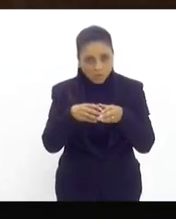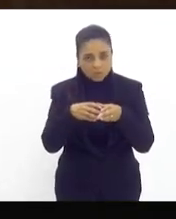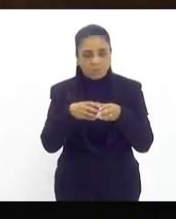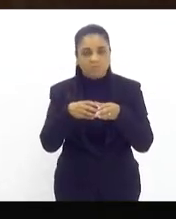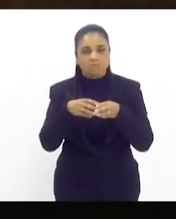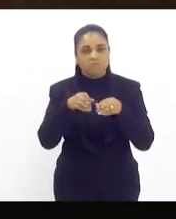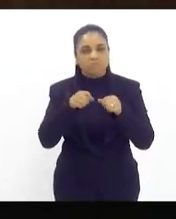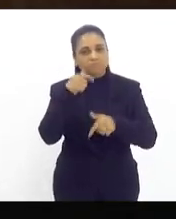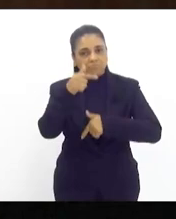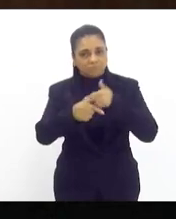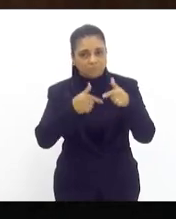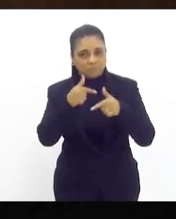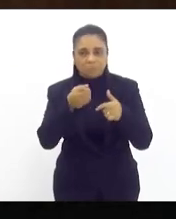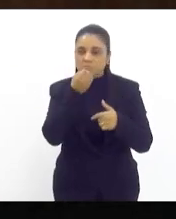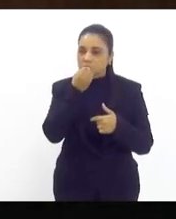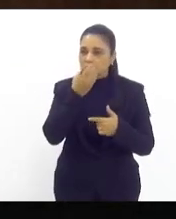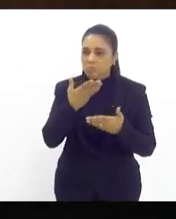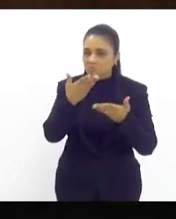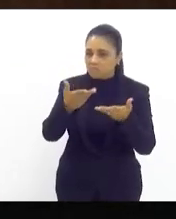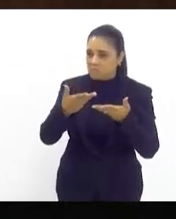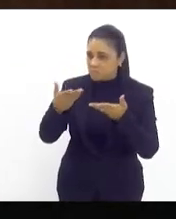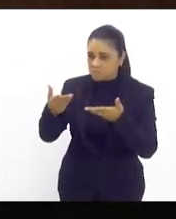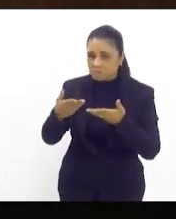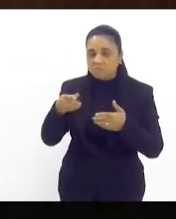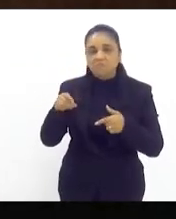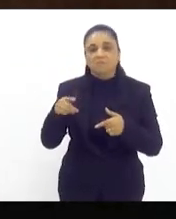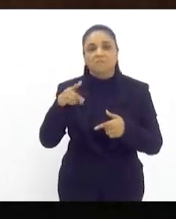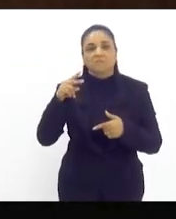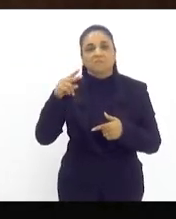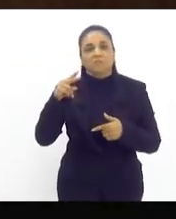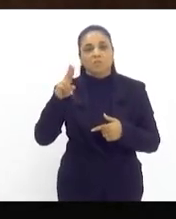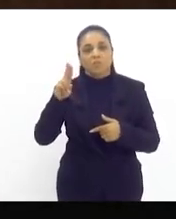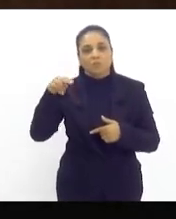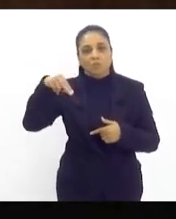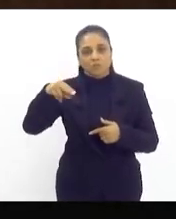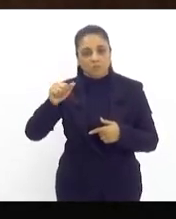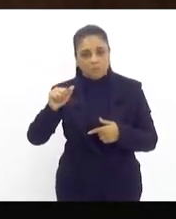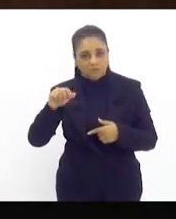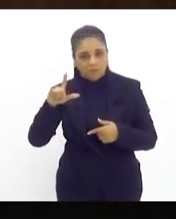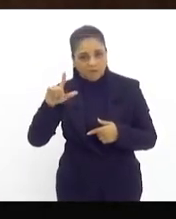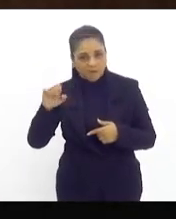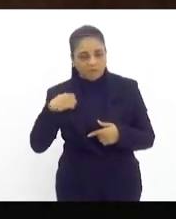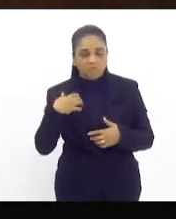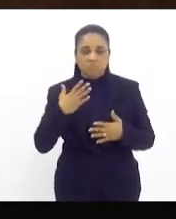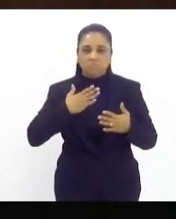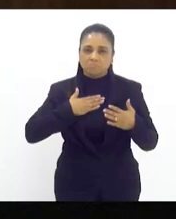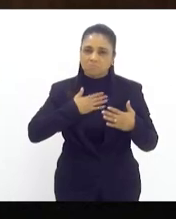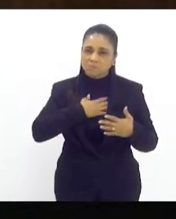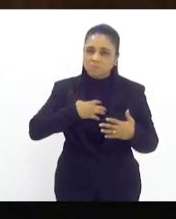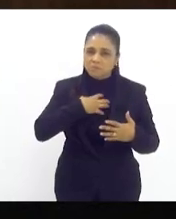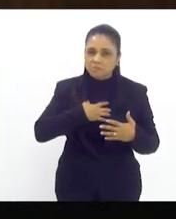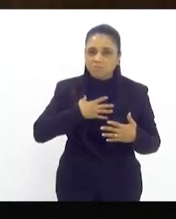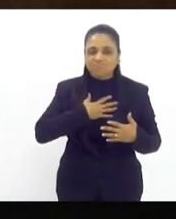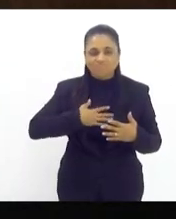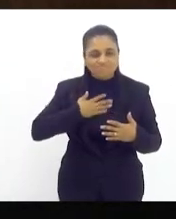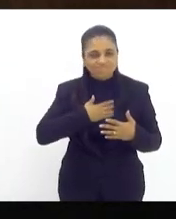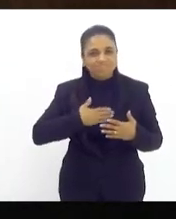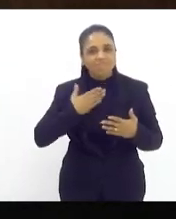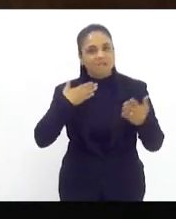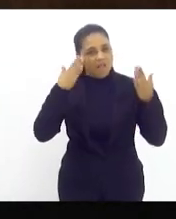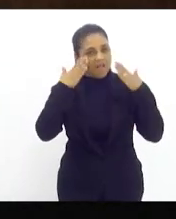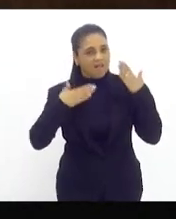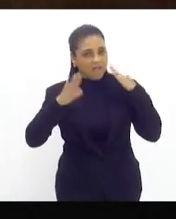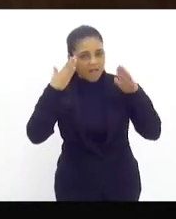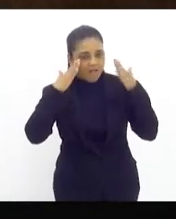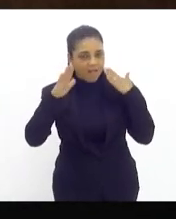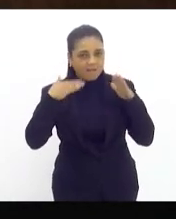boas-vindas aí os meus companheiros da unag e dizer que é uma alegria eu tô no meu terceiro mandato e quero